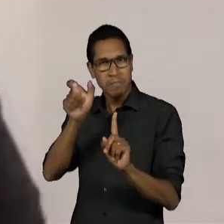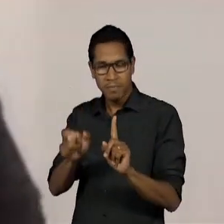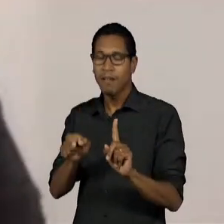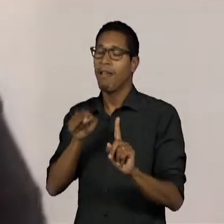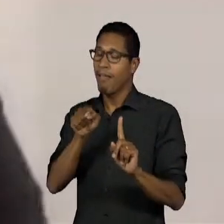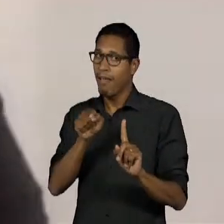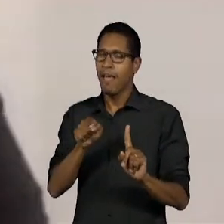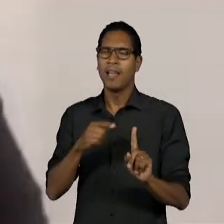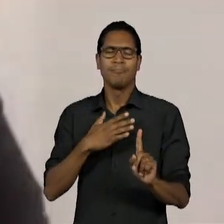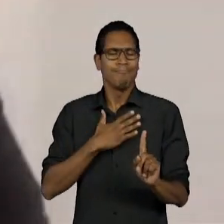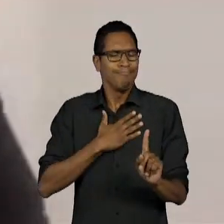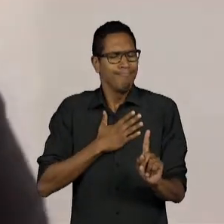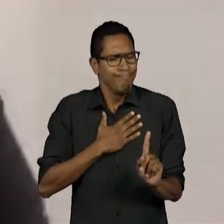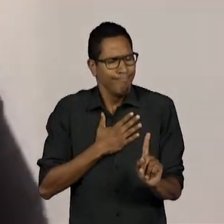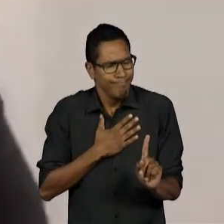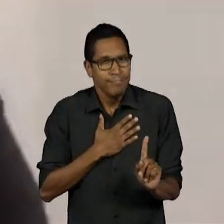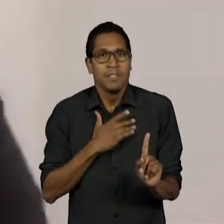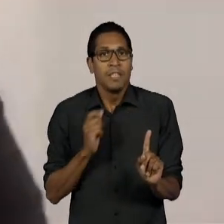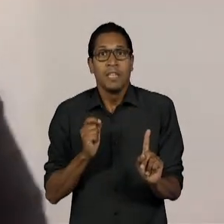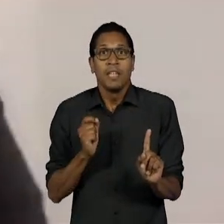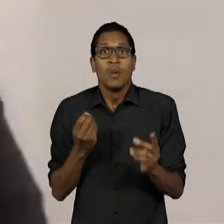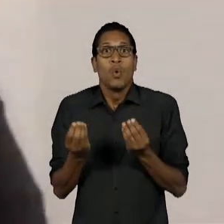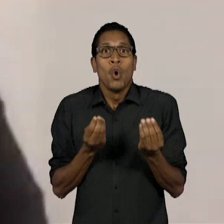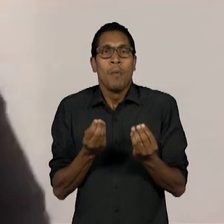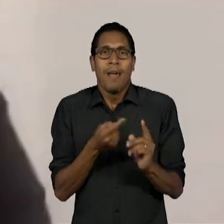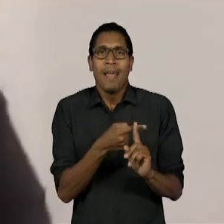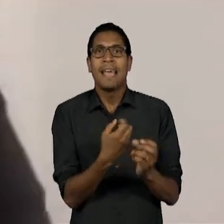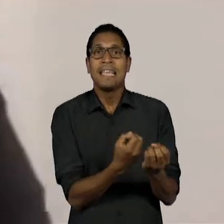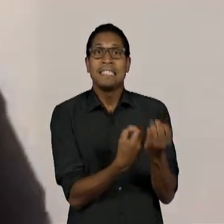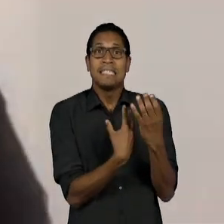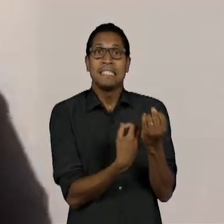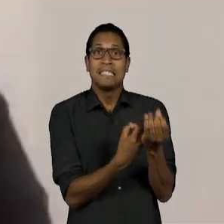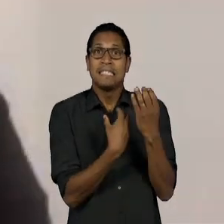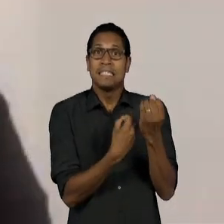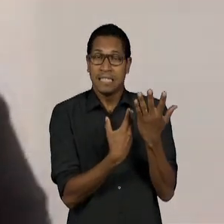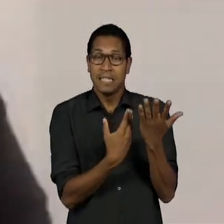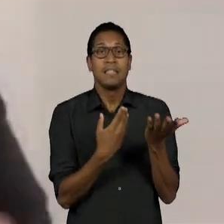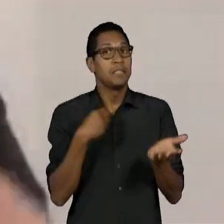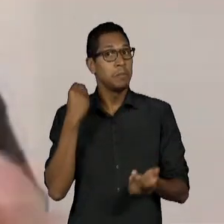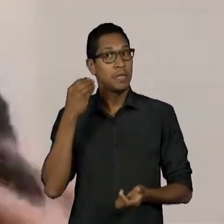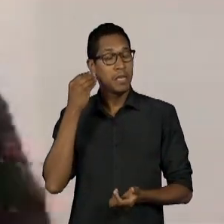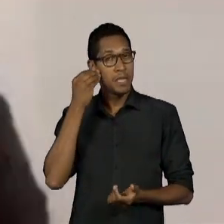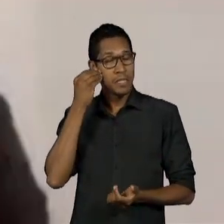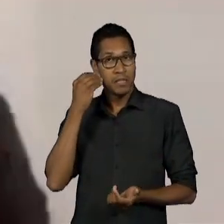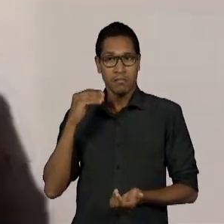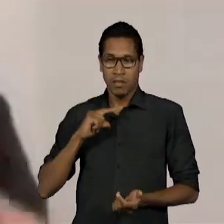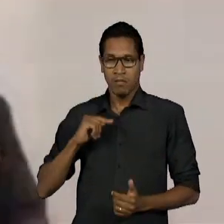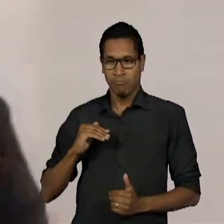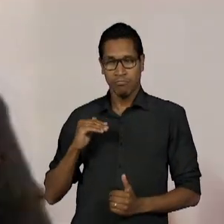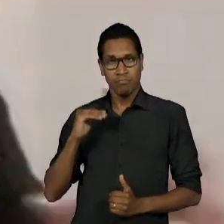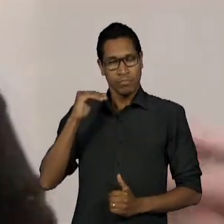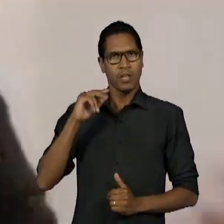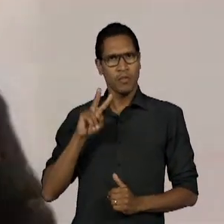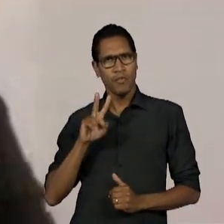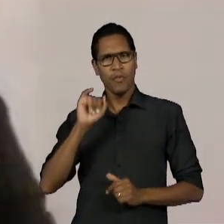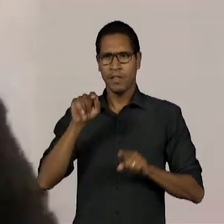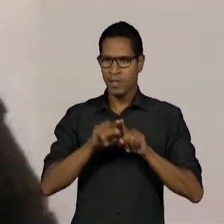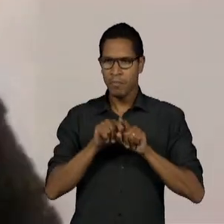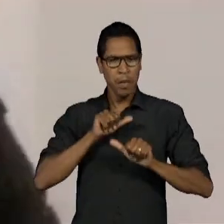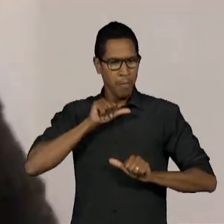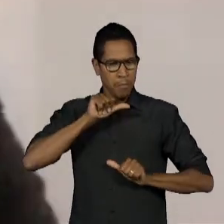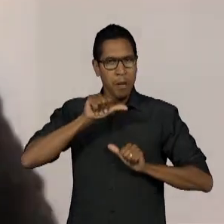queridos por nós, porque nós aprendemos muito com eles. Por isso, você se modifica, vai se modificando